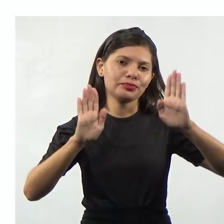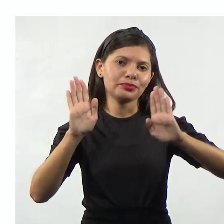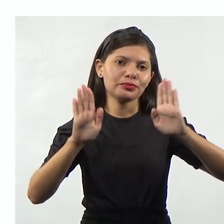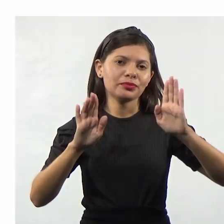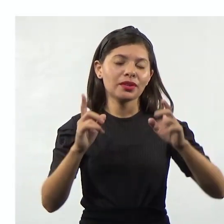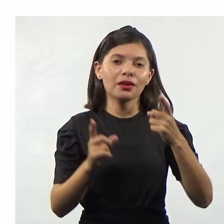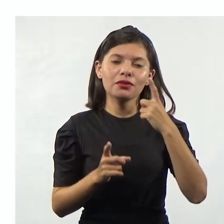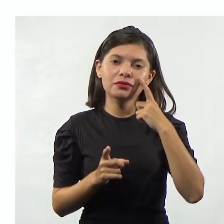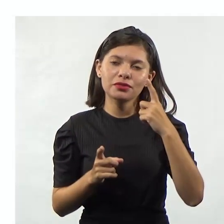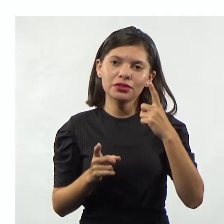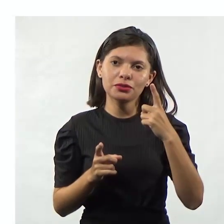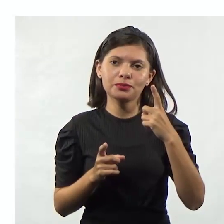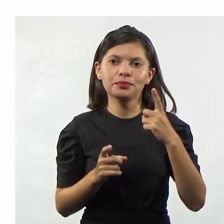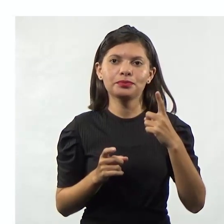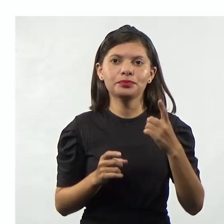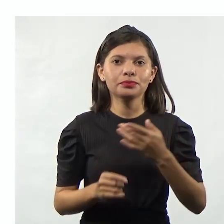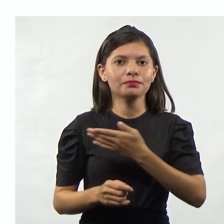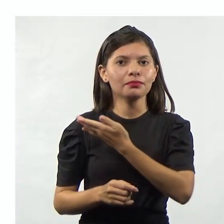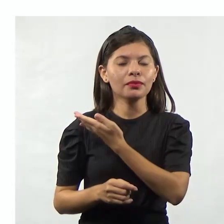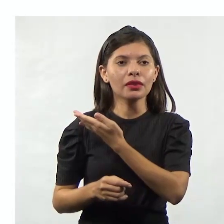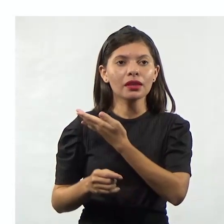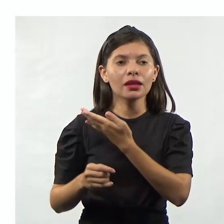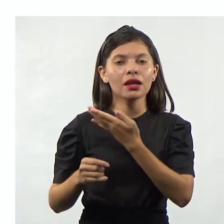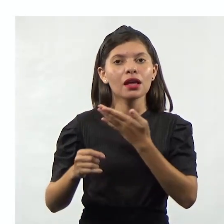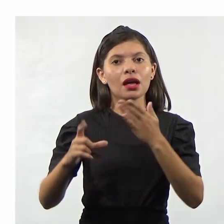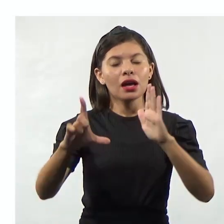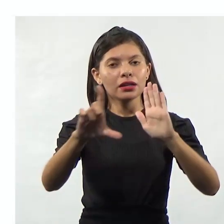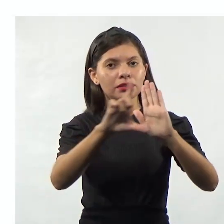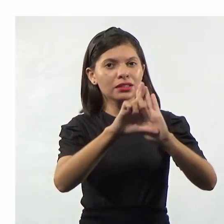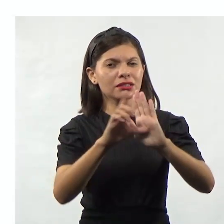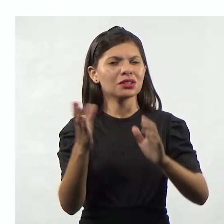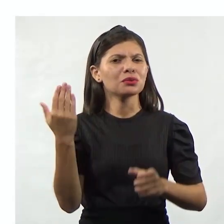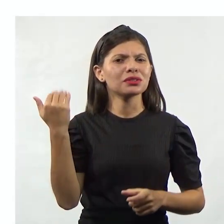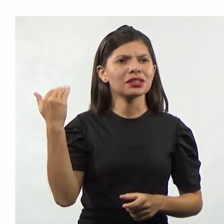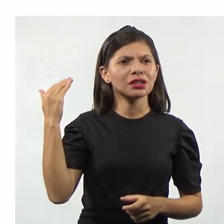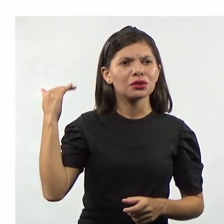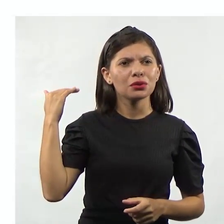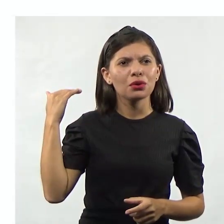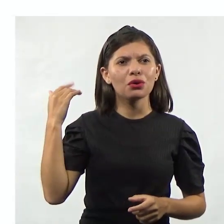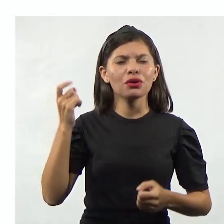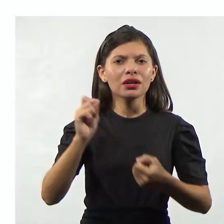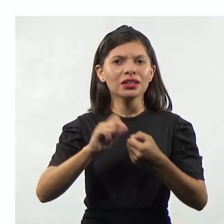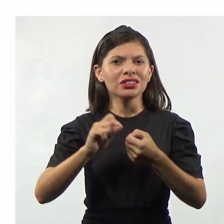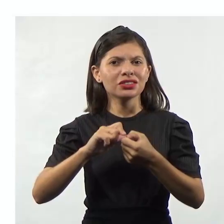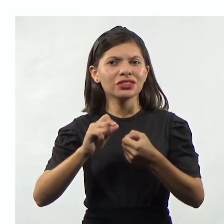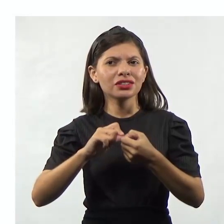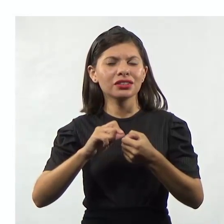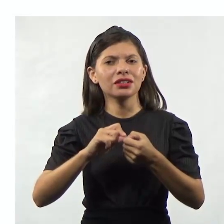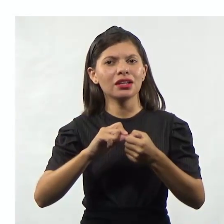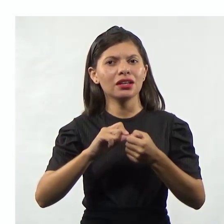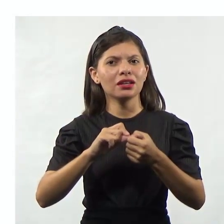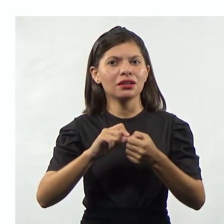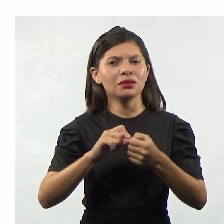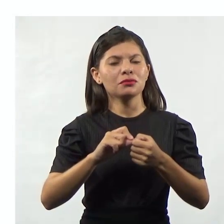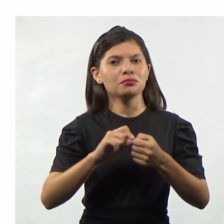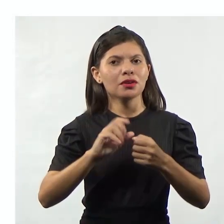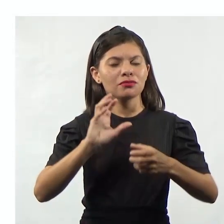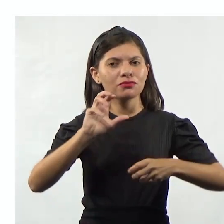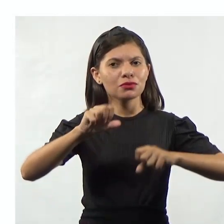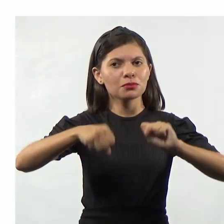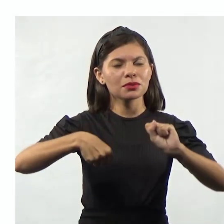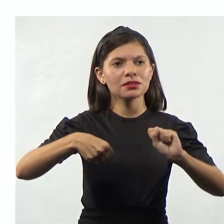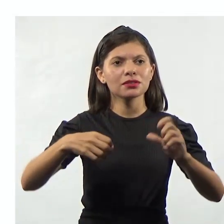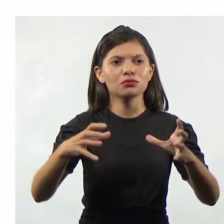licitação? Então, vejam, a legislação anterior exigia a formação de uma comissão, tá, gente,